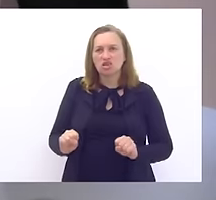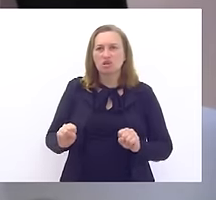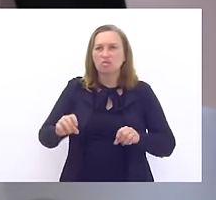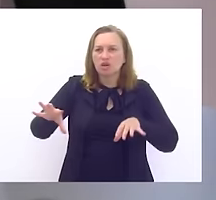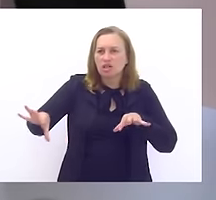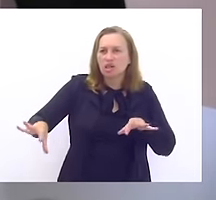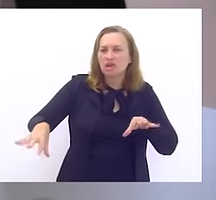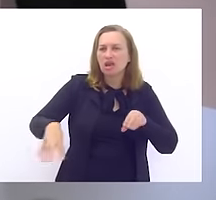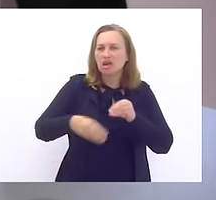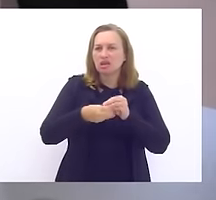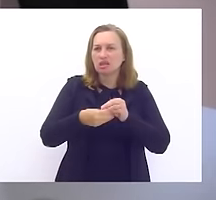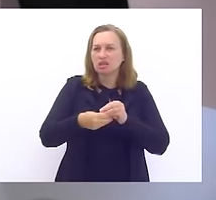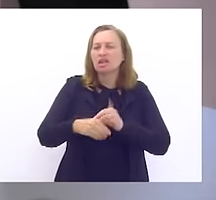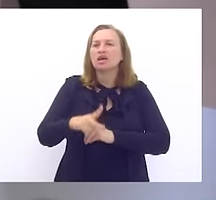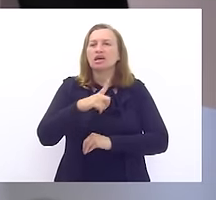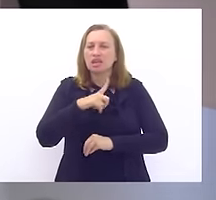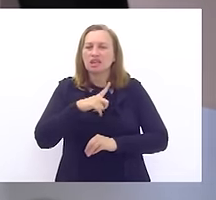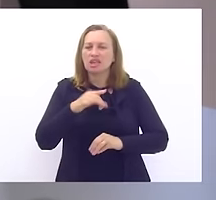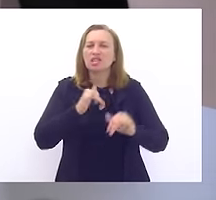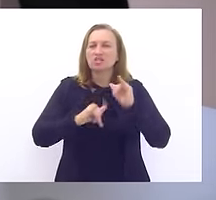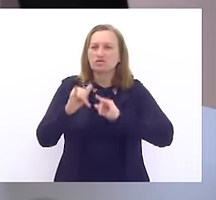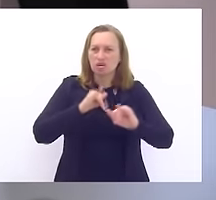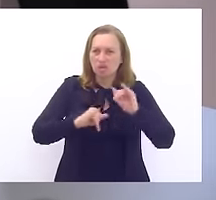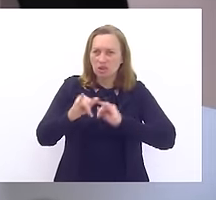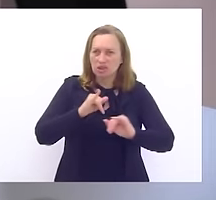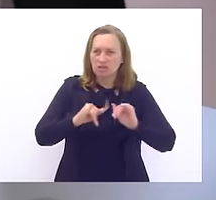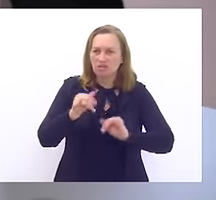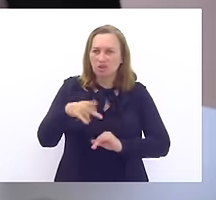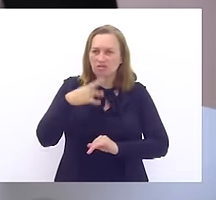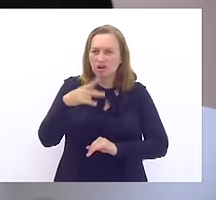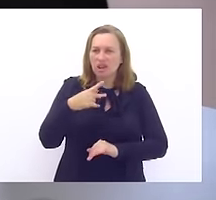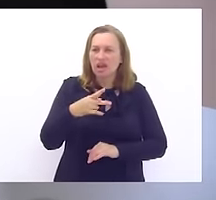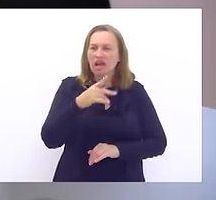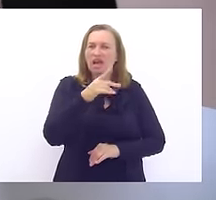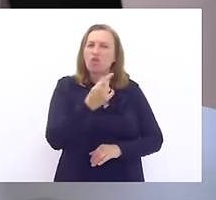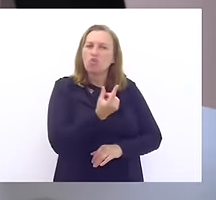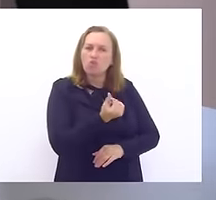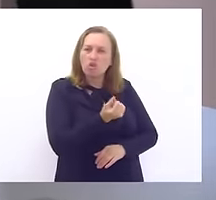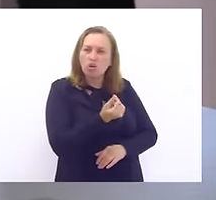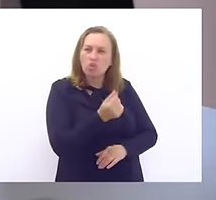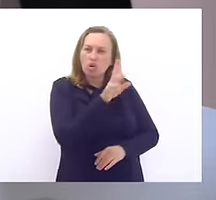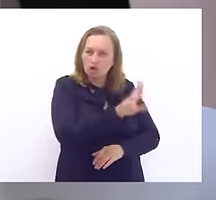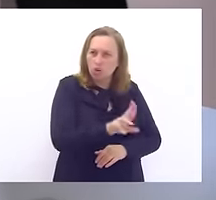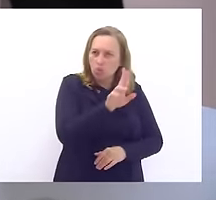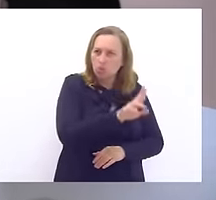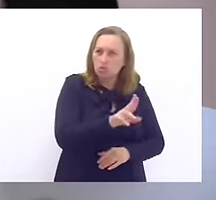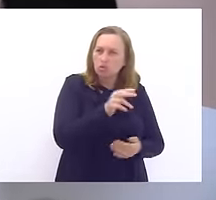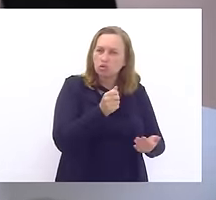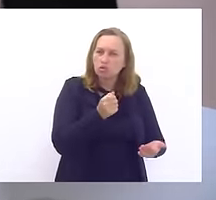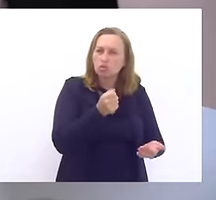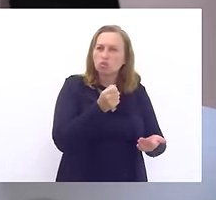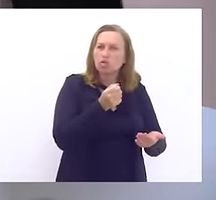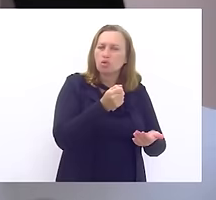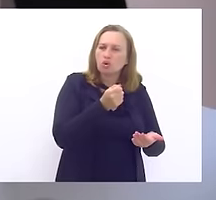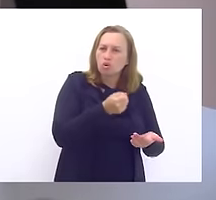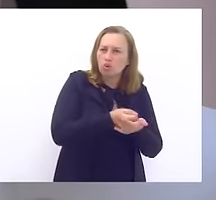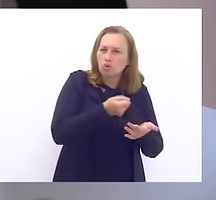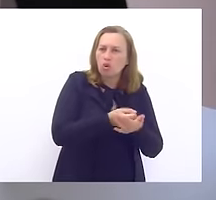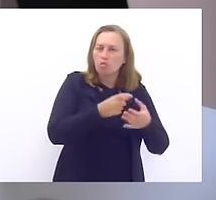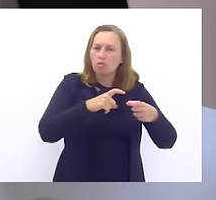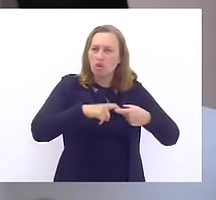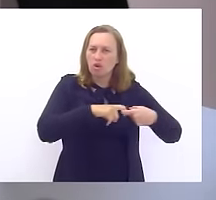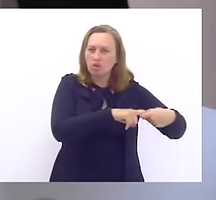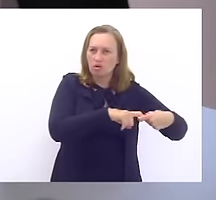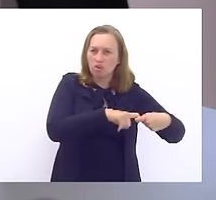agrega por isso quem tem essa informação precisa para dizer olha só a taxa que eu uso quando eu cobro o reboque ela vai parar